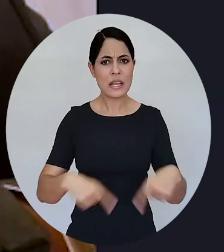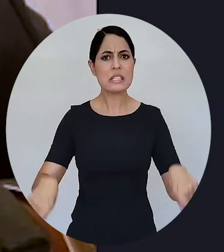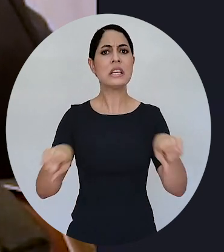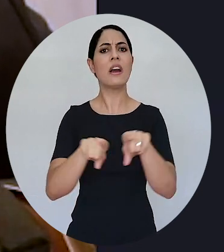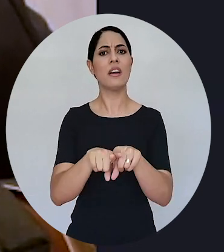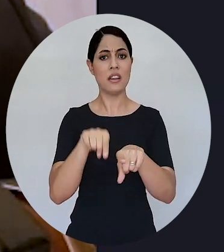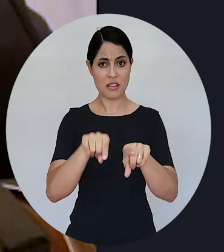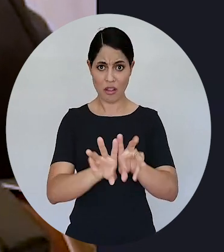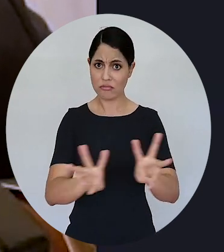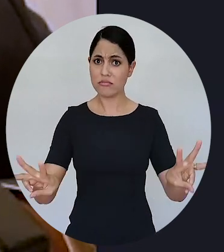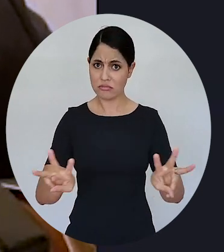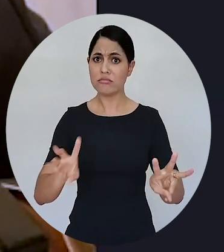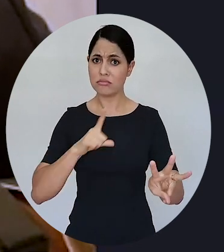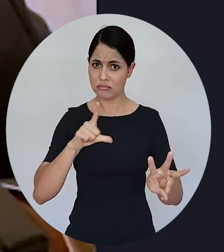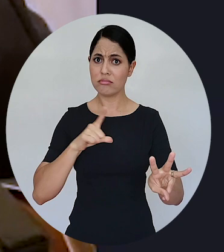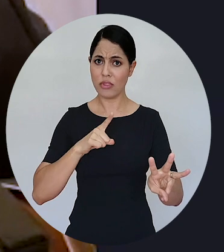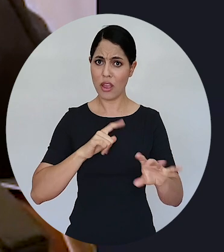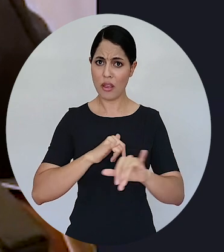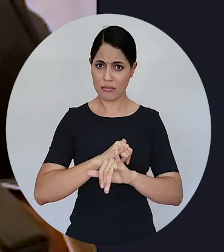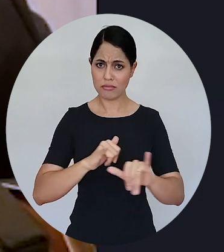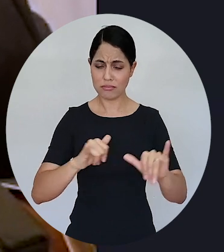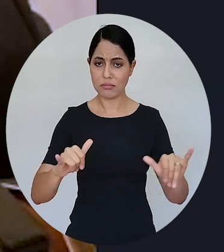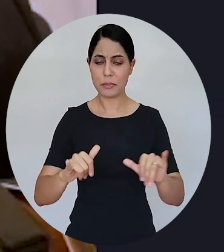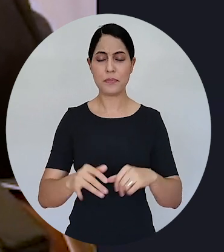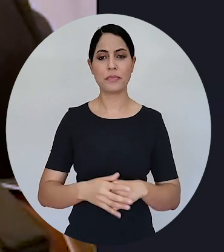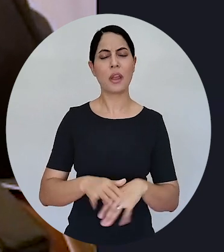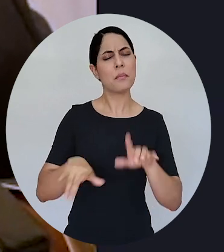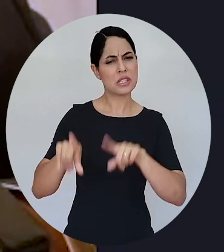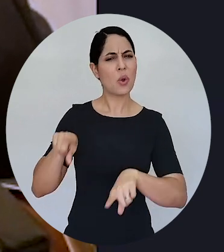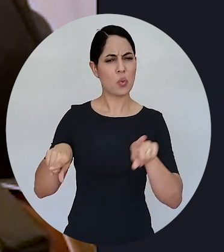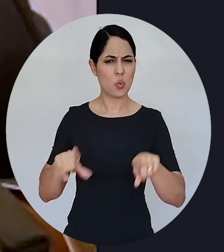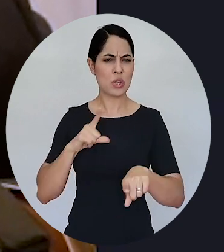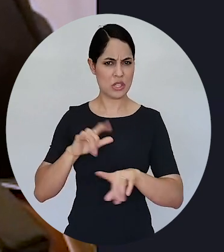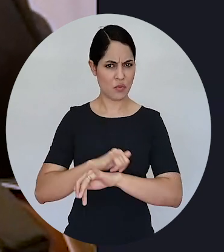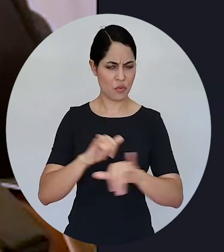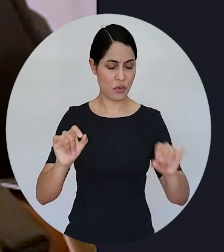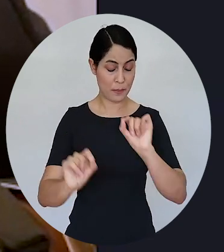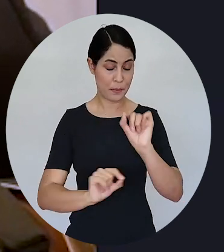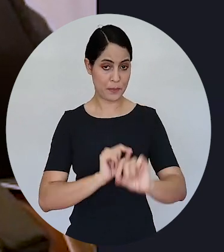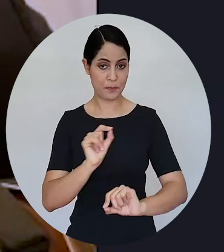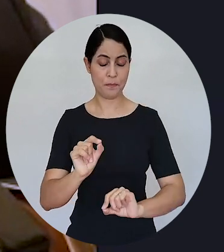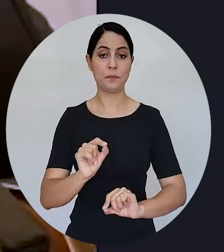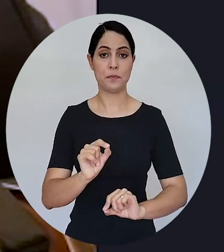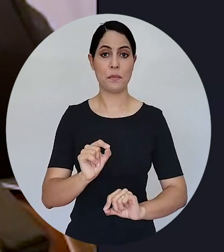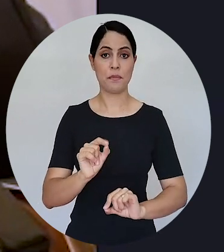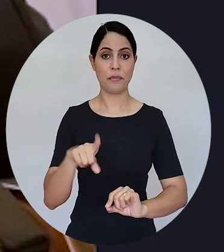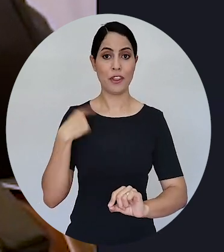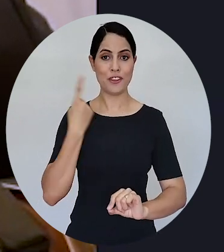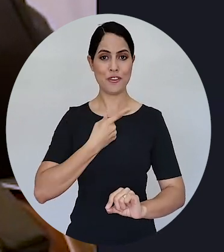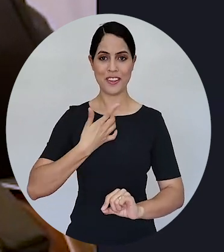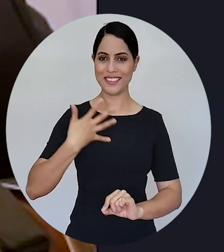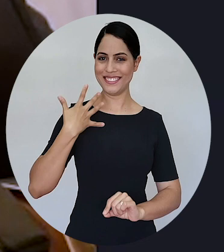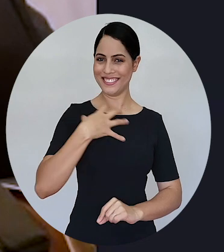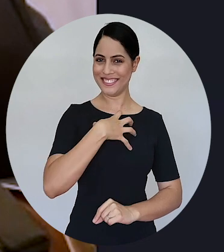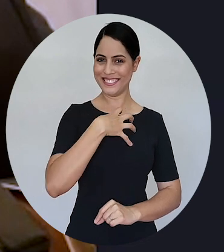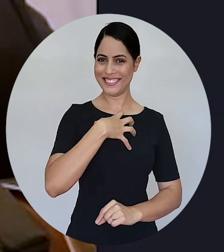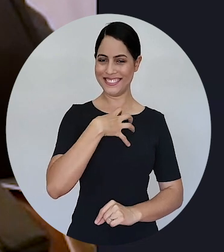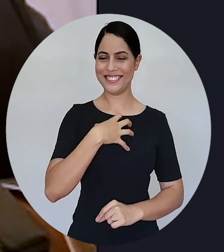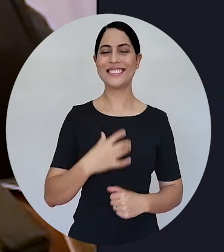a gente encontra diversas parcerias, inclusive essas citadas, mas posso citar algumas novas que nos